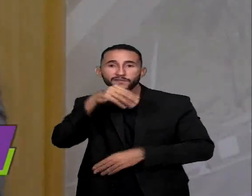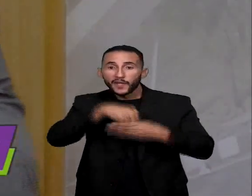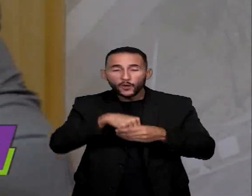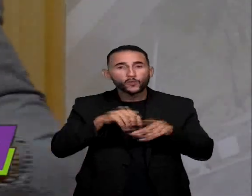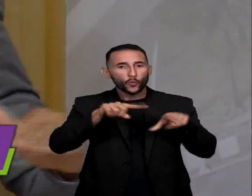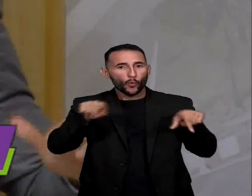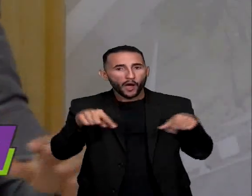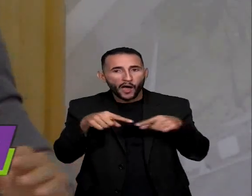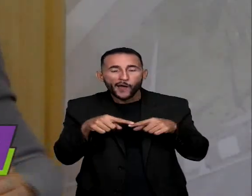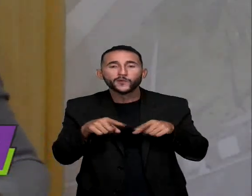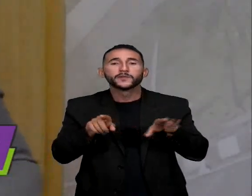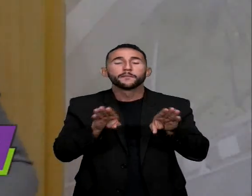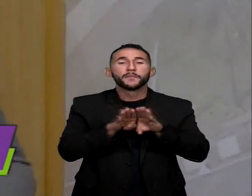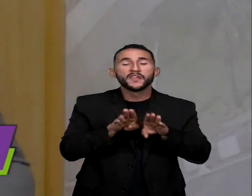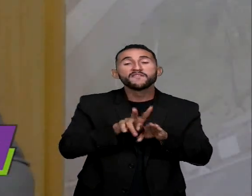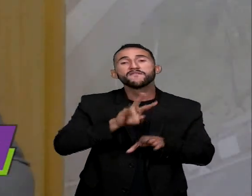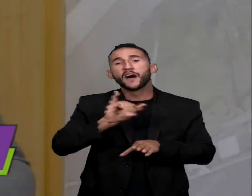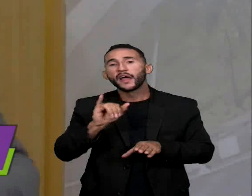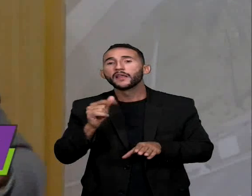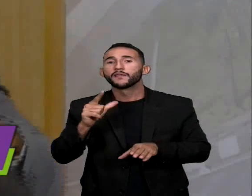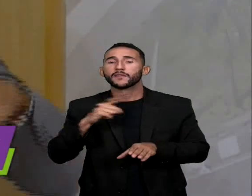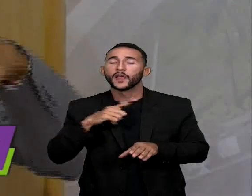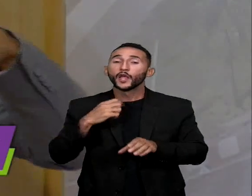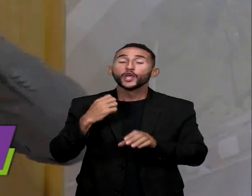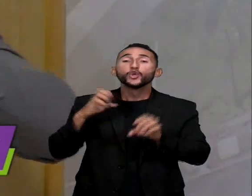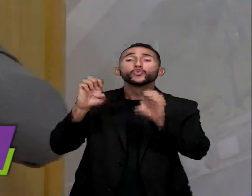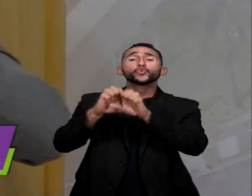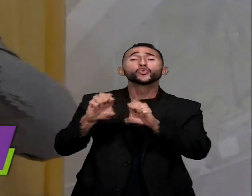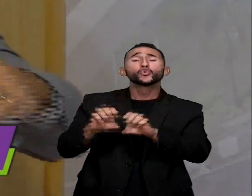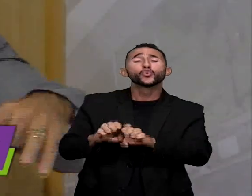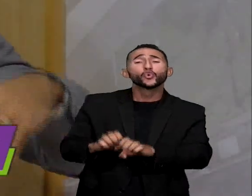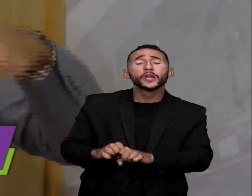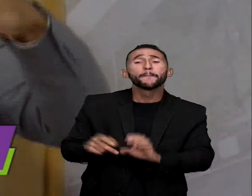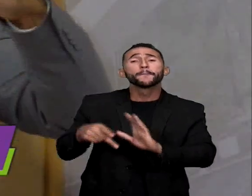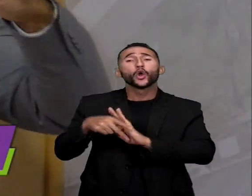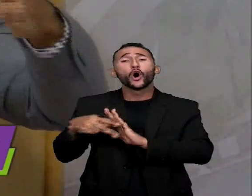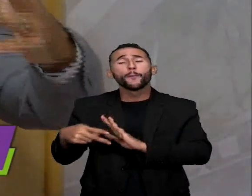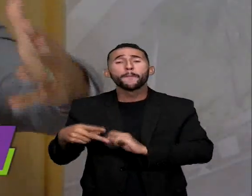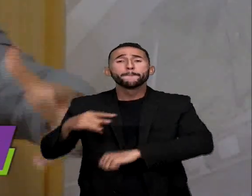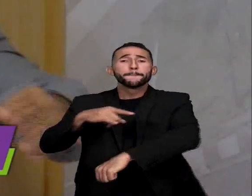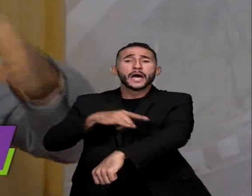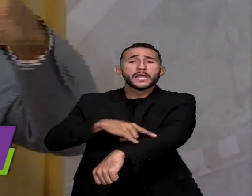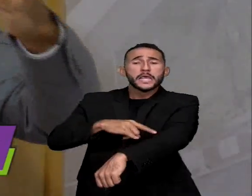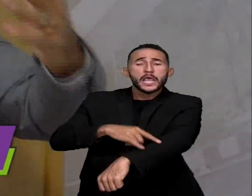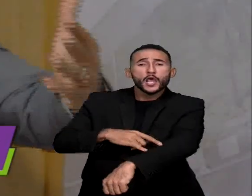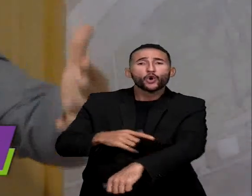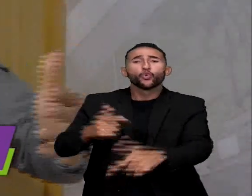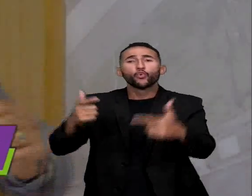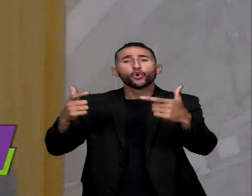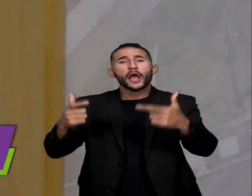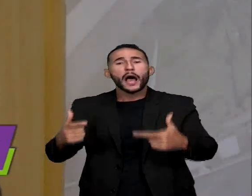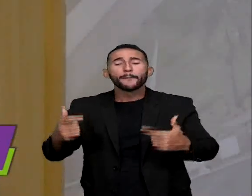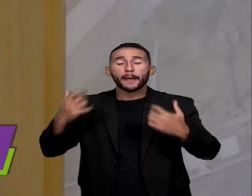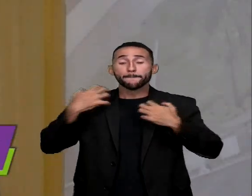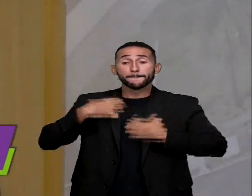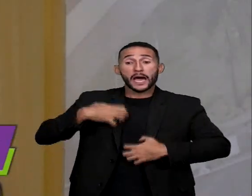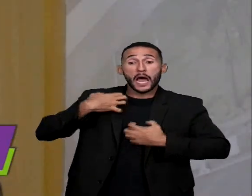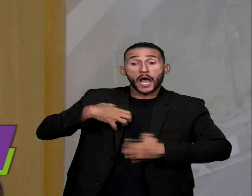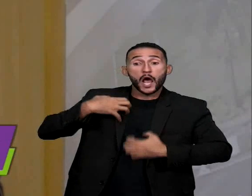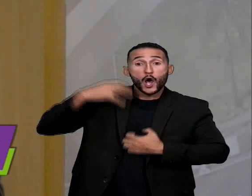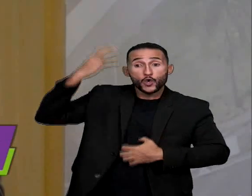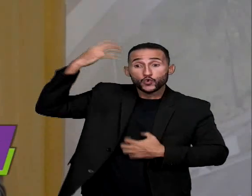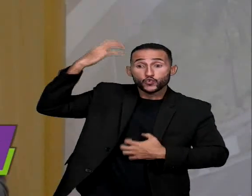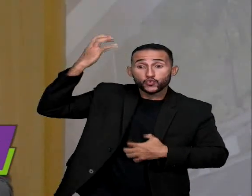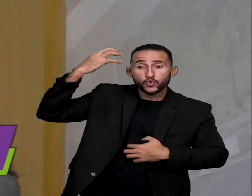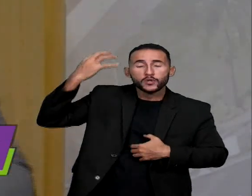toda uma nova infraestrutura eh de sanitários pra higienização pro banho das mães que a gente sabe que